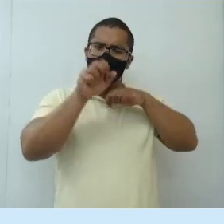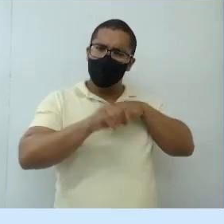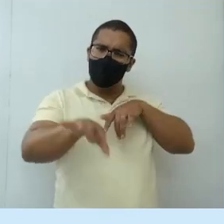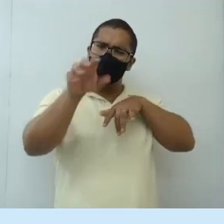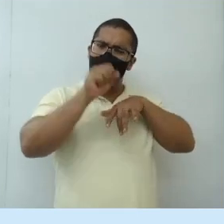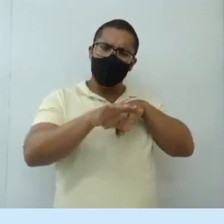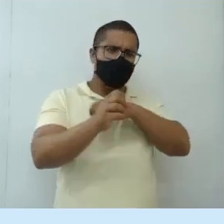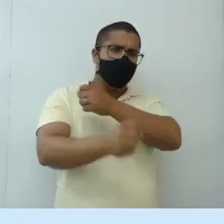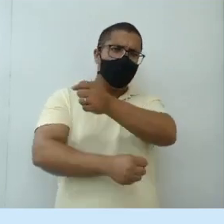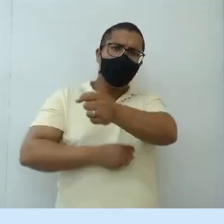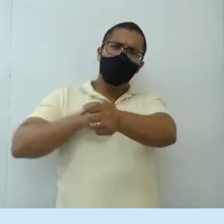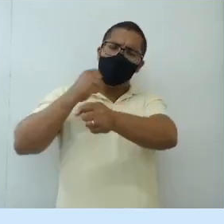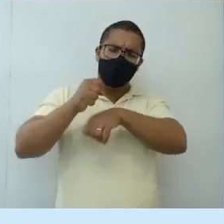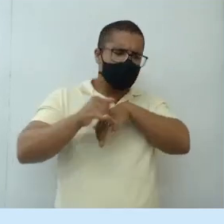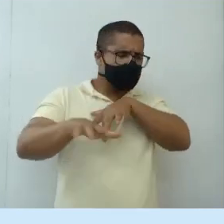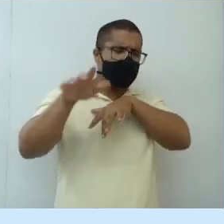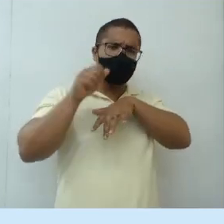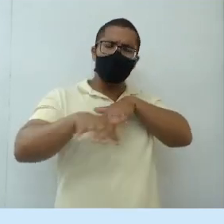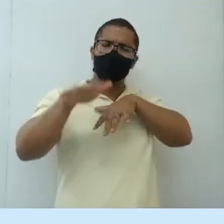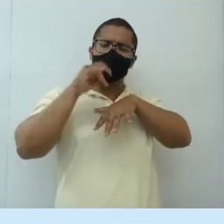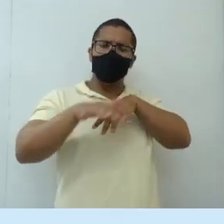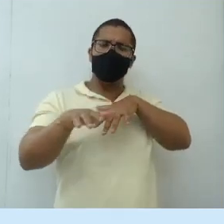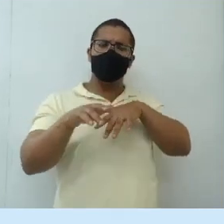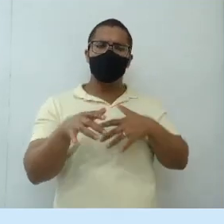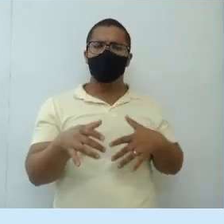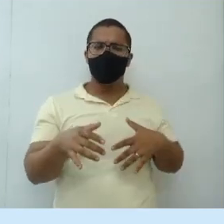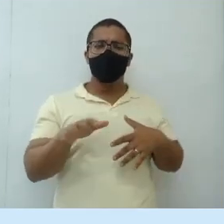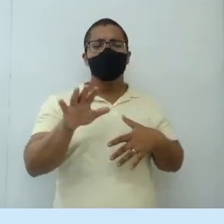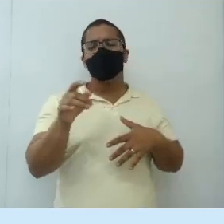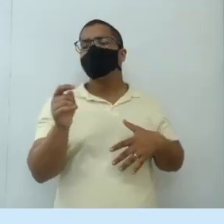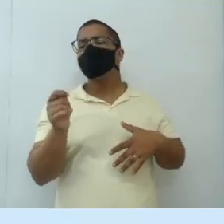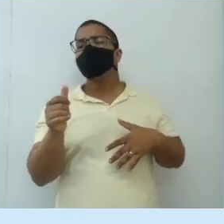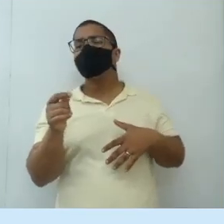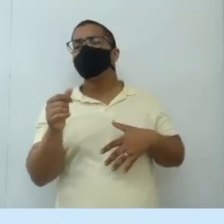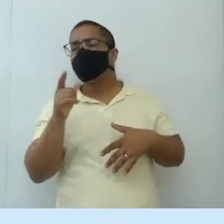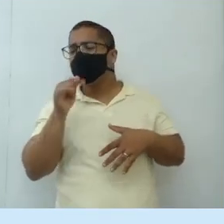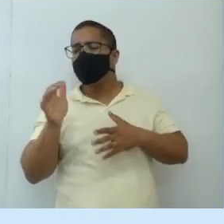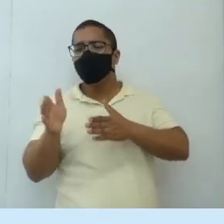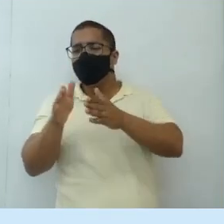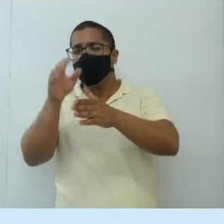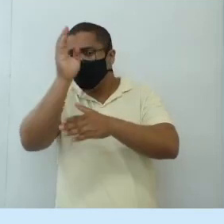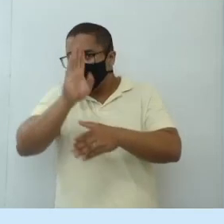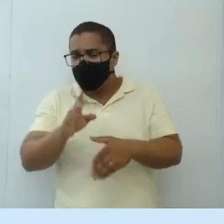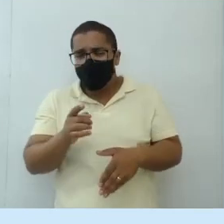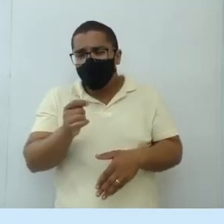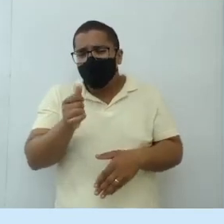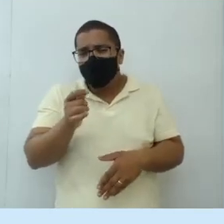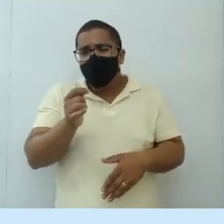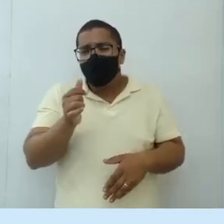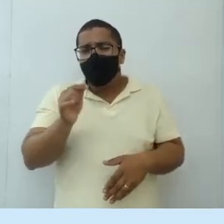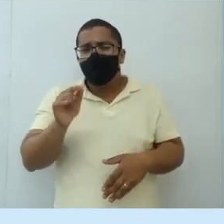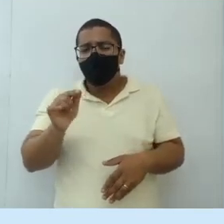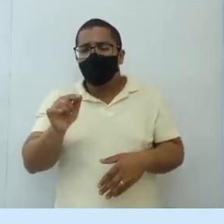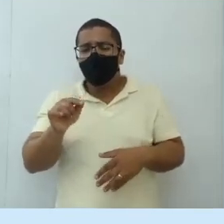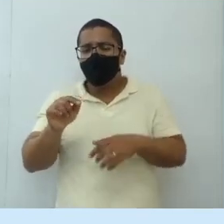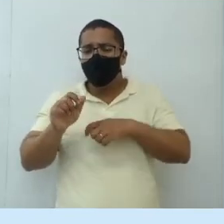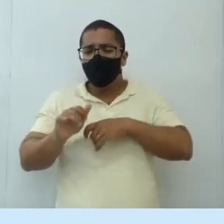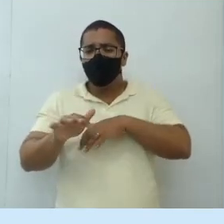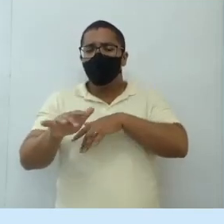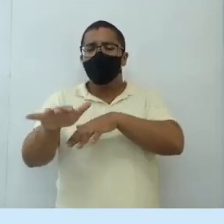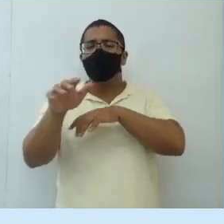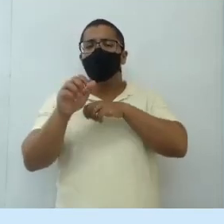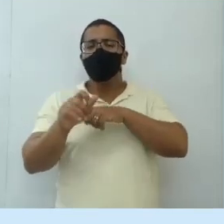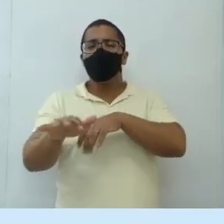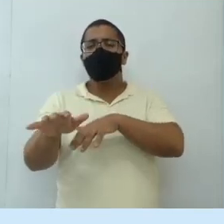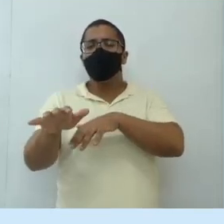todo mundo ele tem água é pequeno uma pequena parte dos rios brasileiros né eles estão entendendo tempo ele